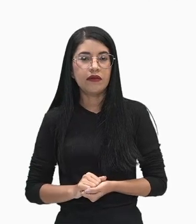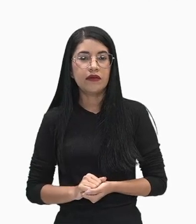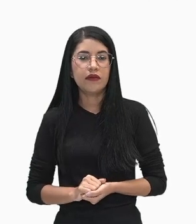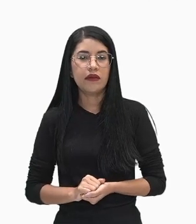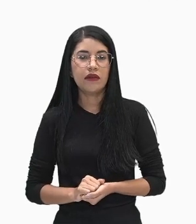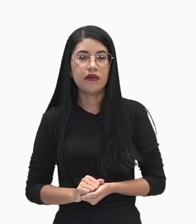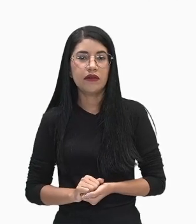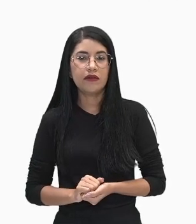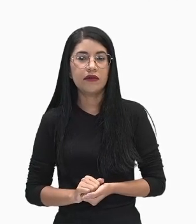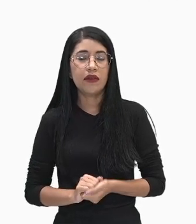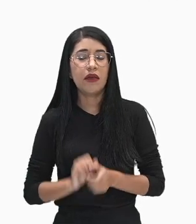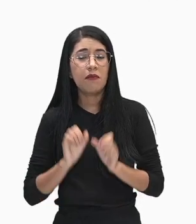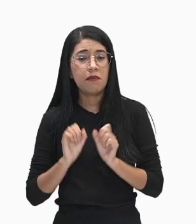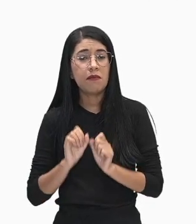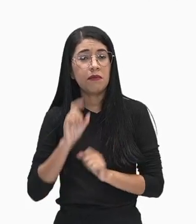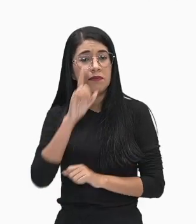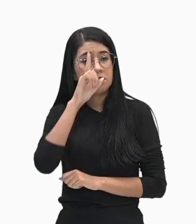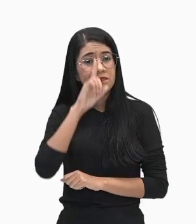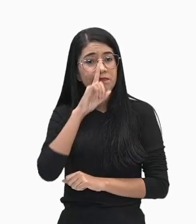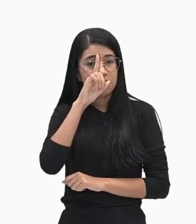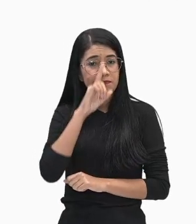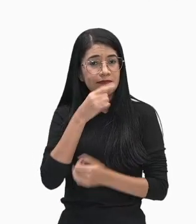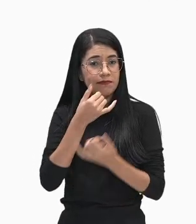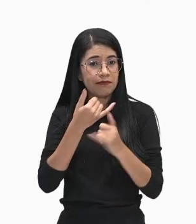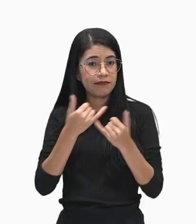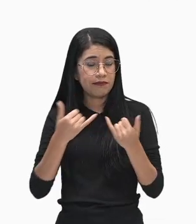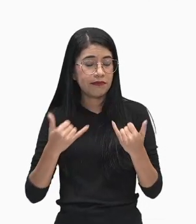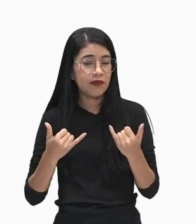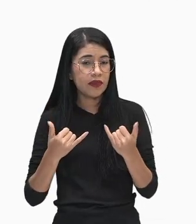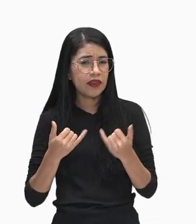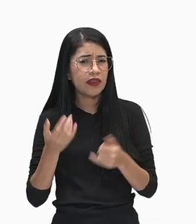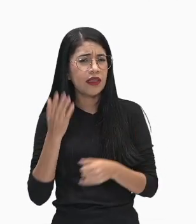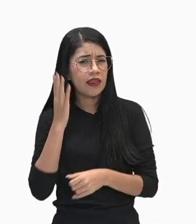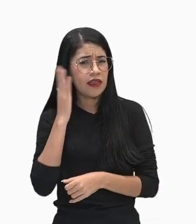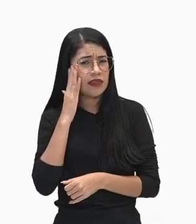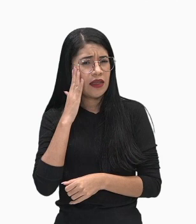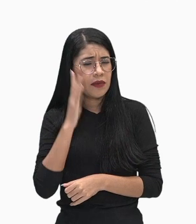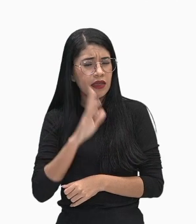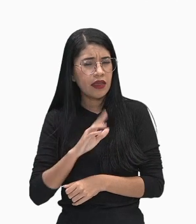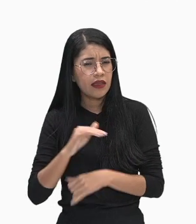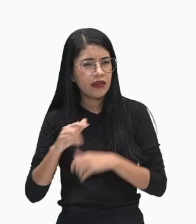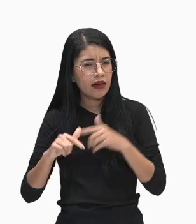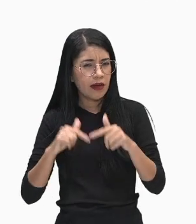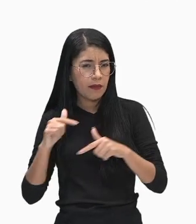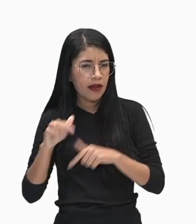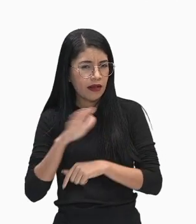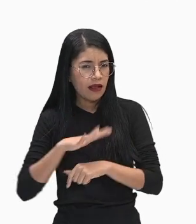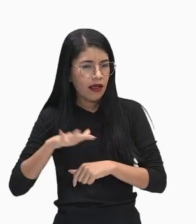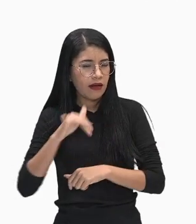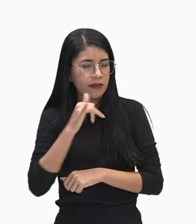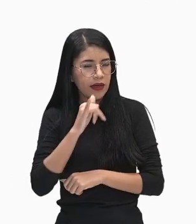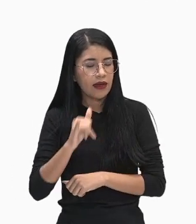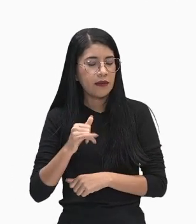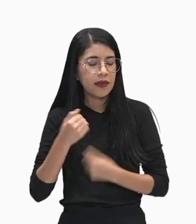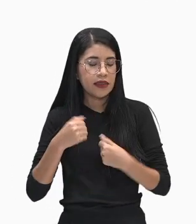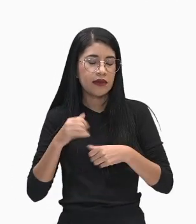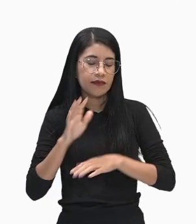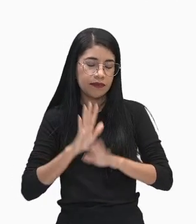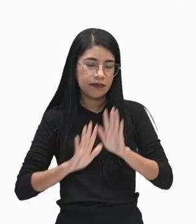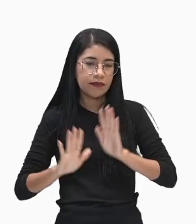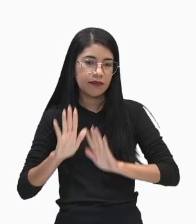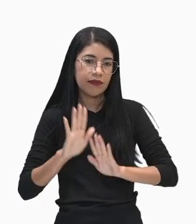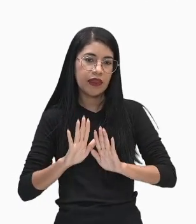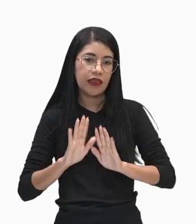ela pode ser perigosa, né? A pessoa sabe que quem mexe com a eletricidade tem que ter cuidado. Então, nos efeitos da